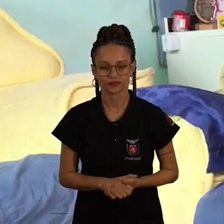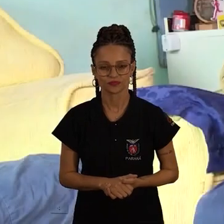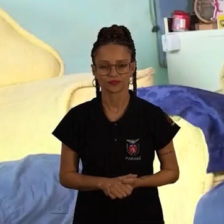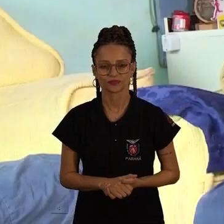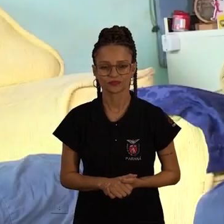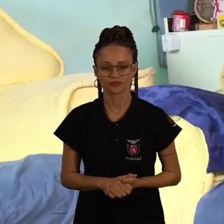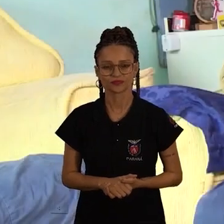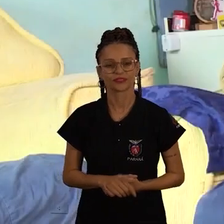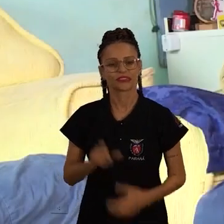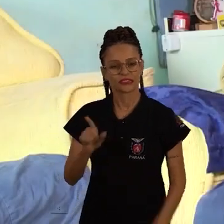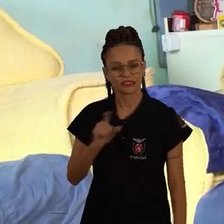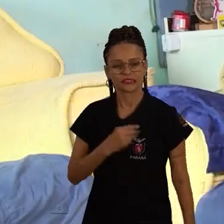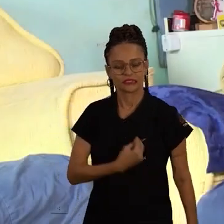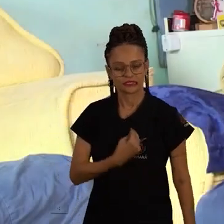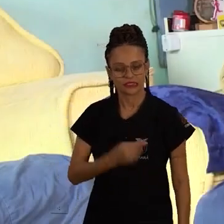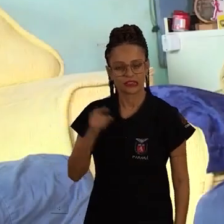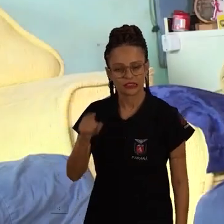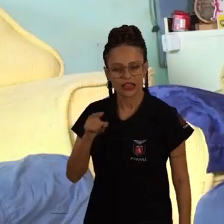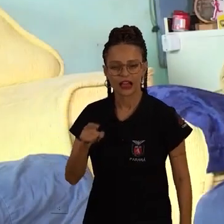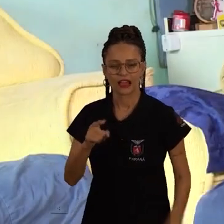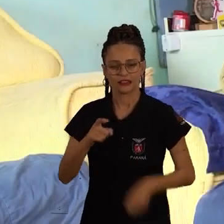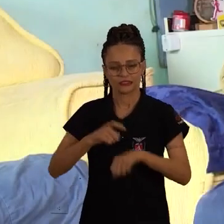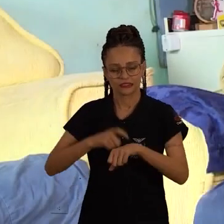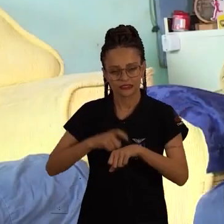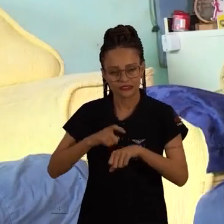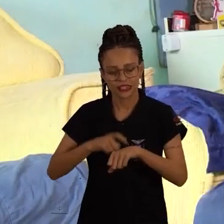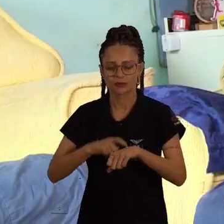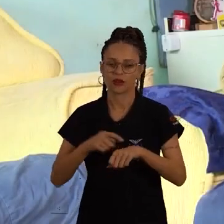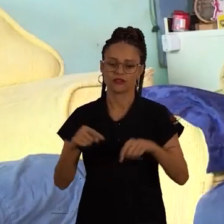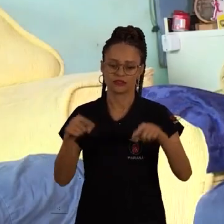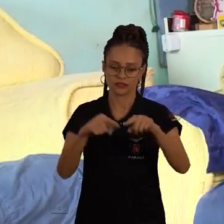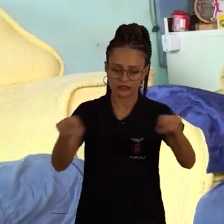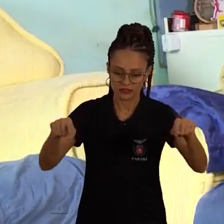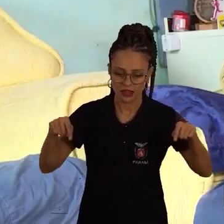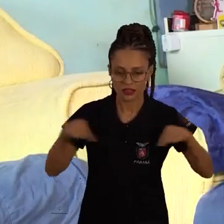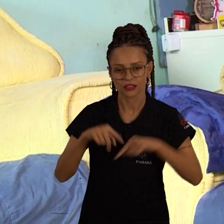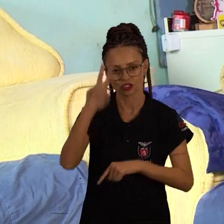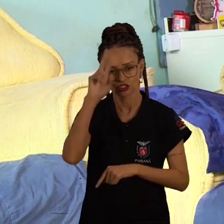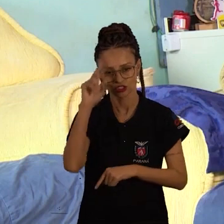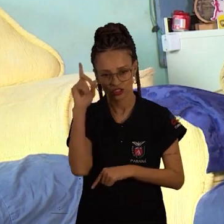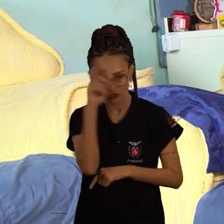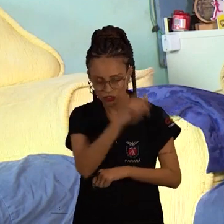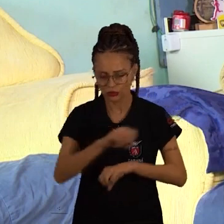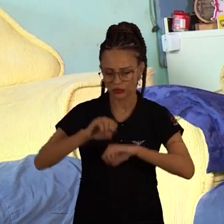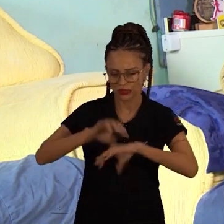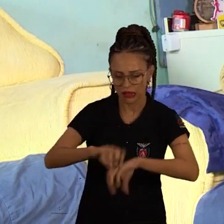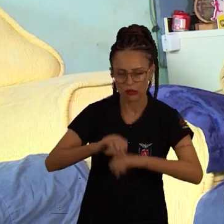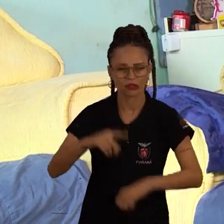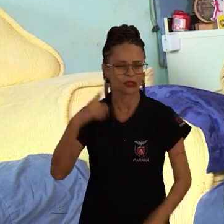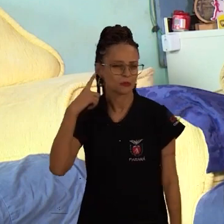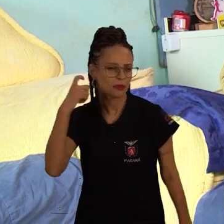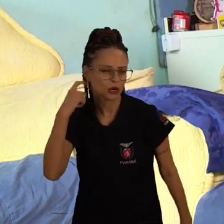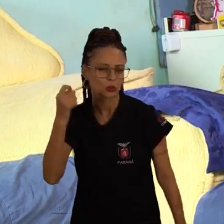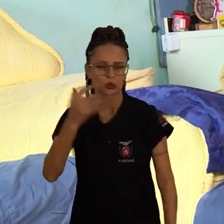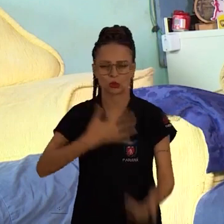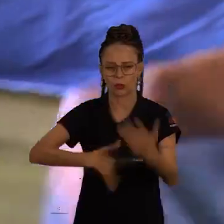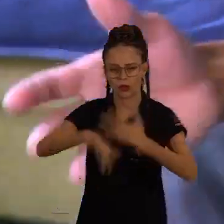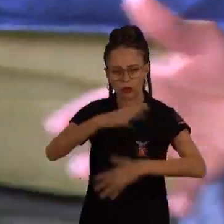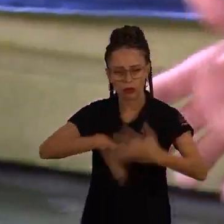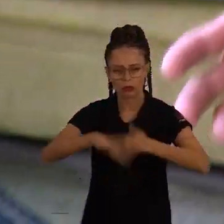Tá lá e se disponibilizar de ter o seu tempo, por mais que a sala tava difícil de dar aula, muito barulho, muita